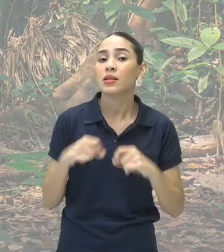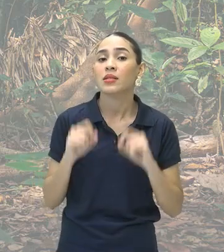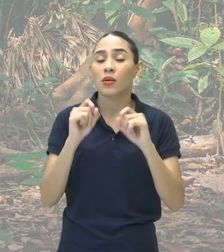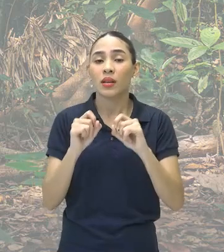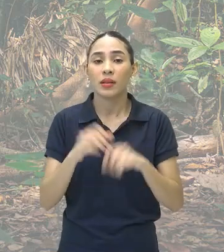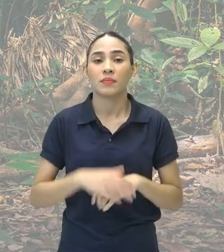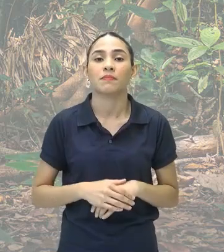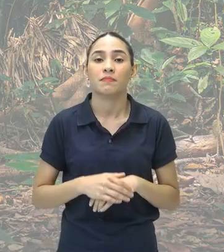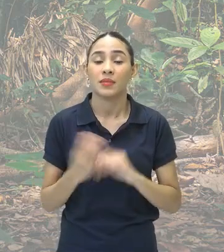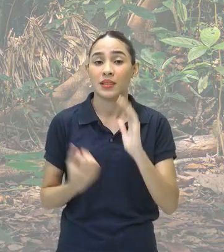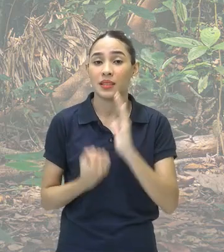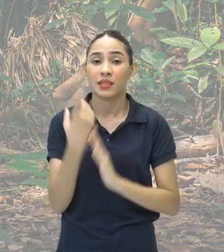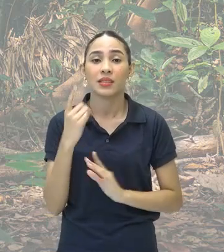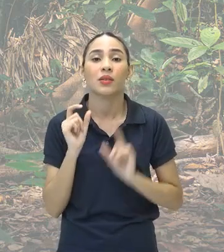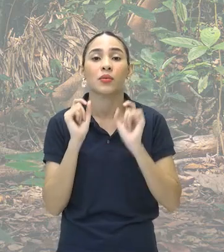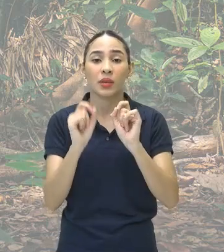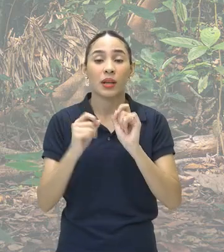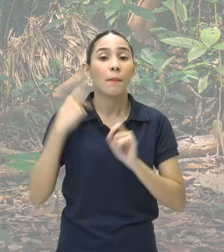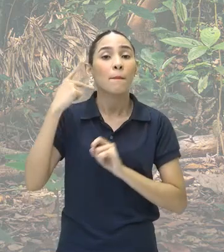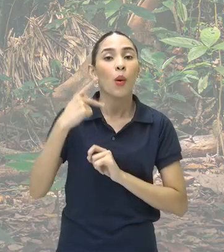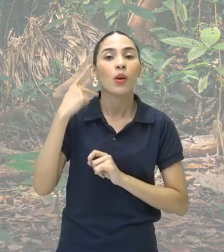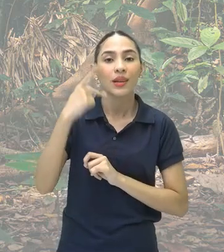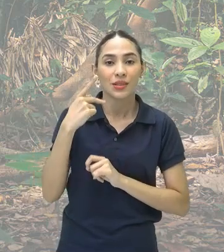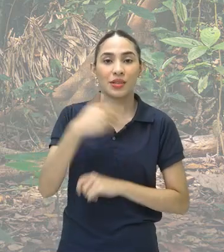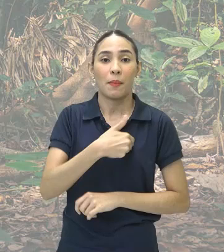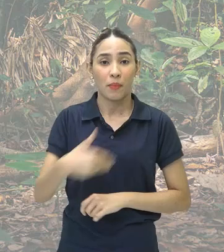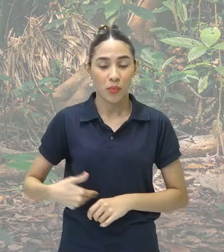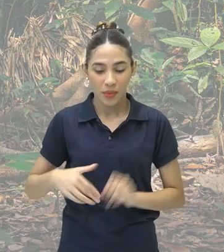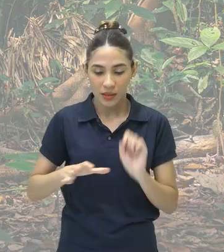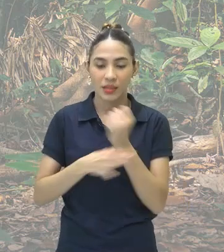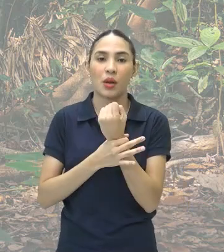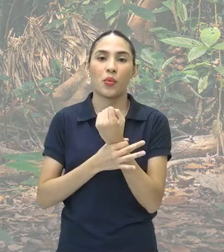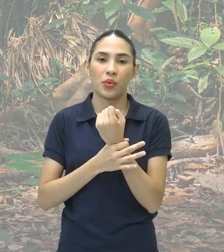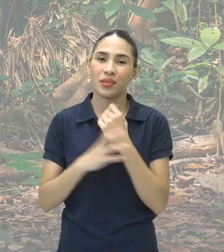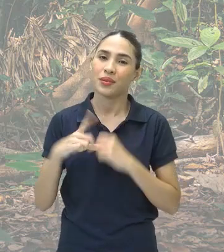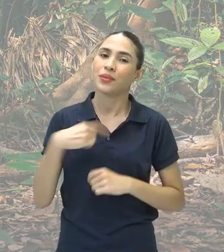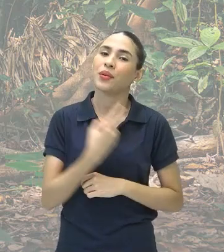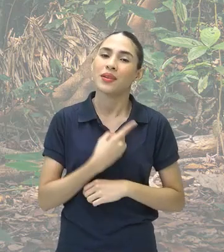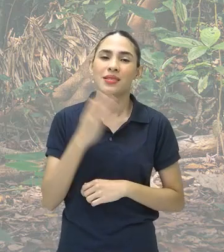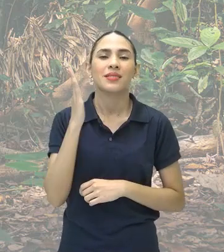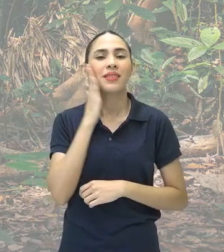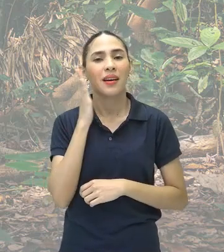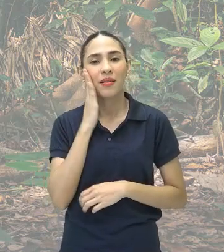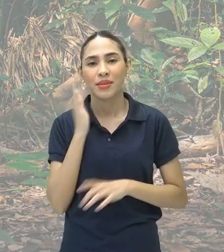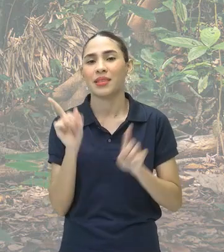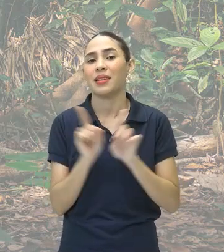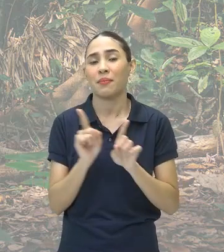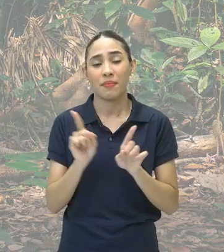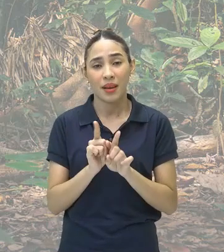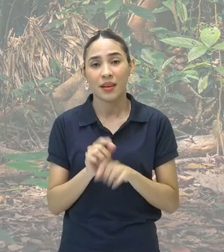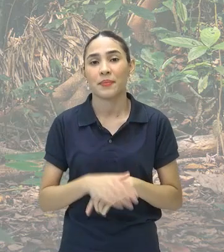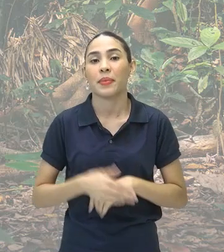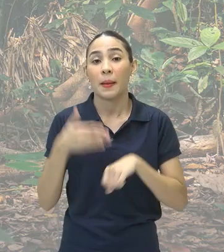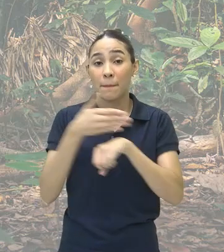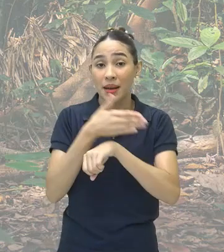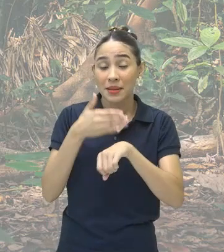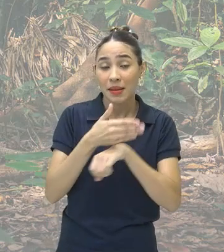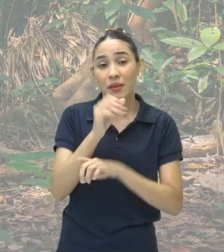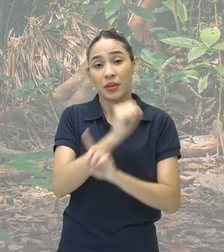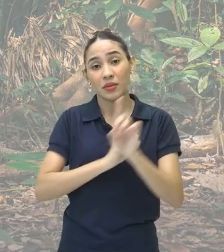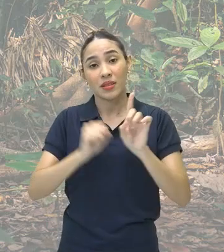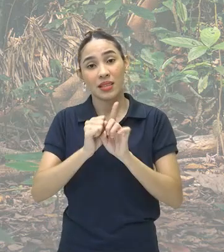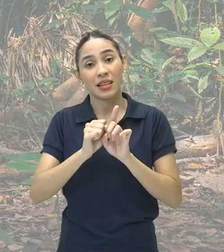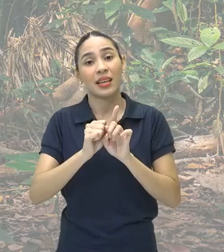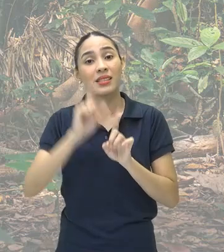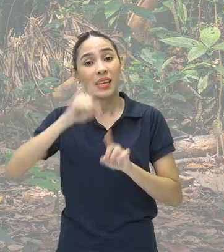uma adoção de políticas públicas eficazes. A gente sabe muito bem disso daí. A participação da sociedade